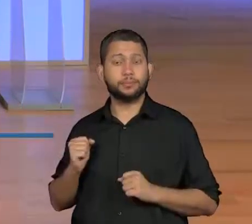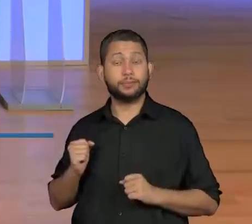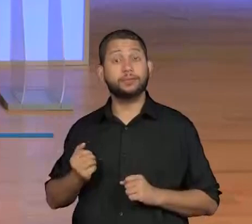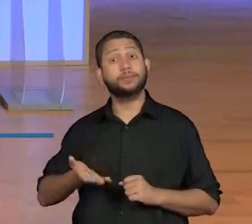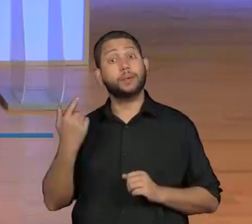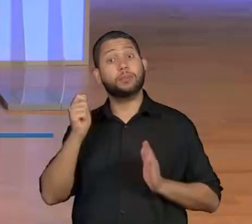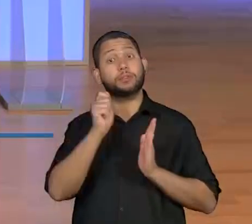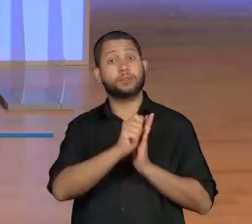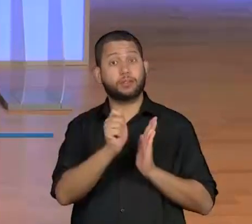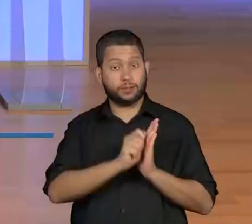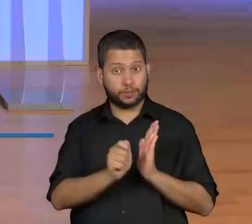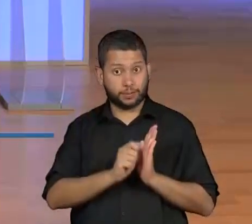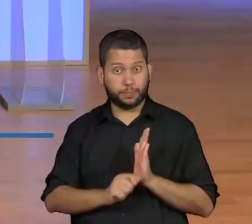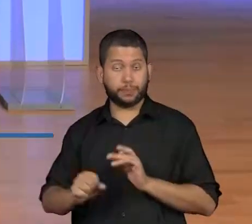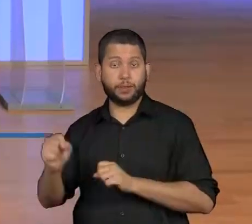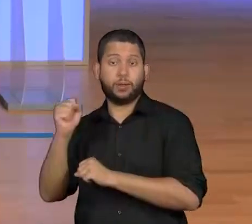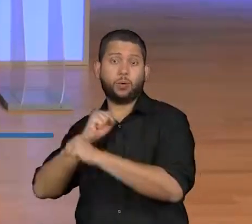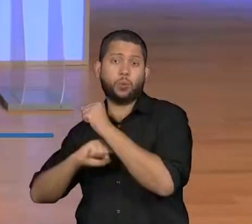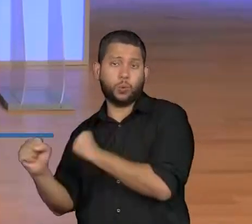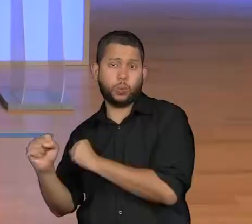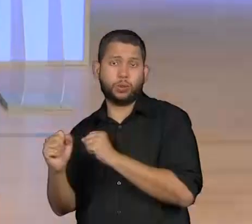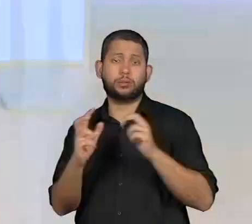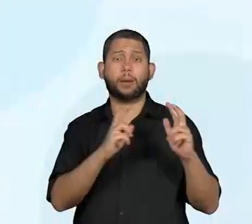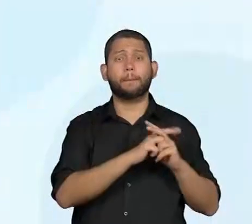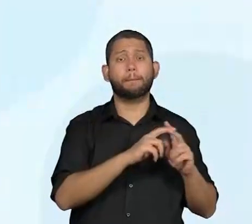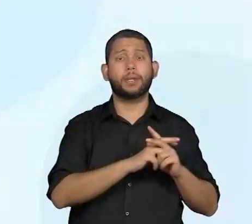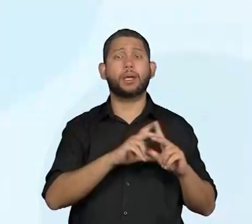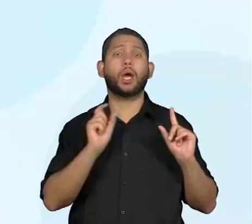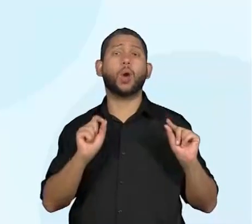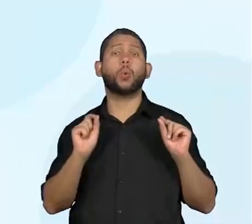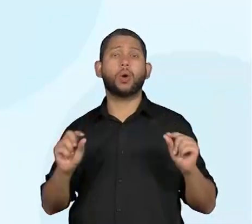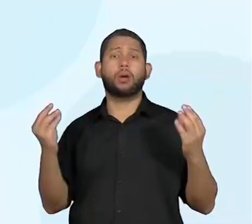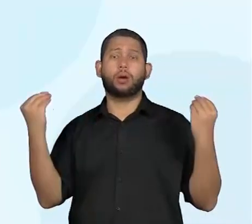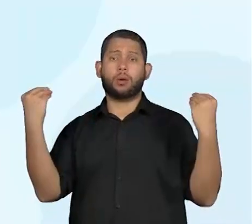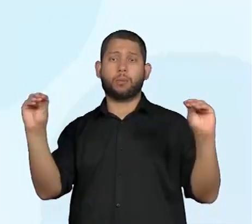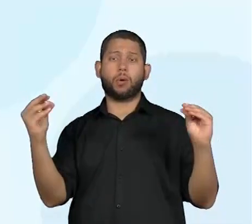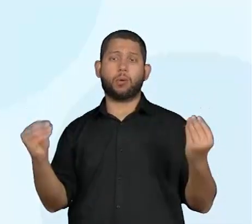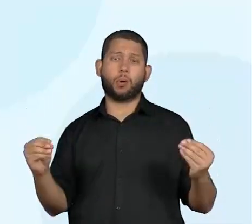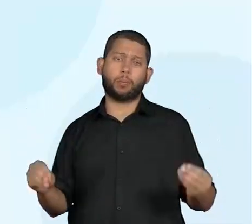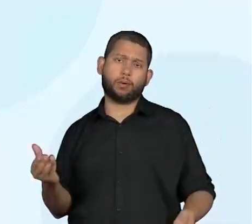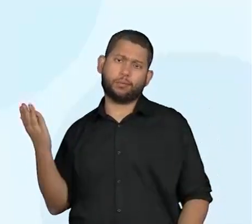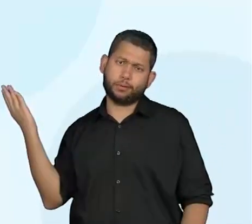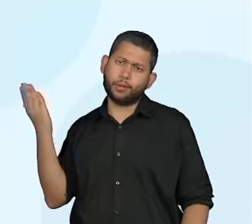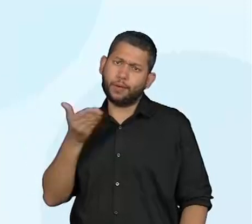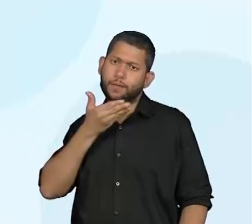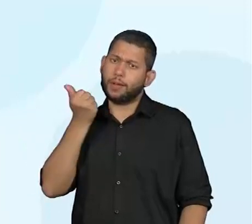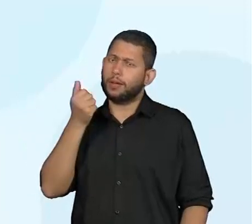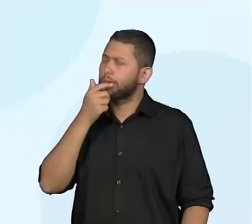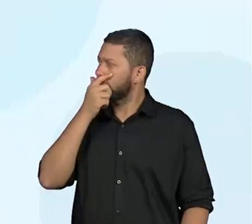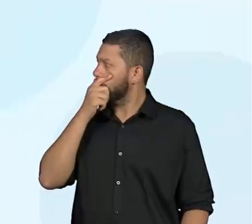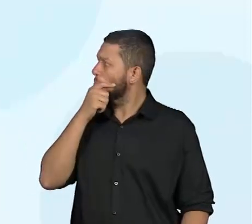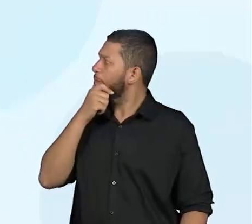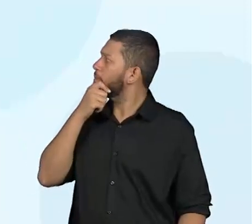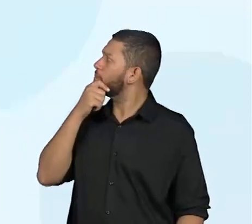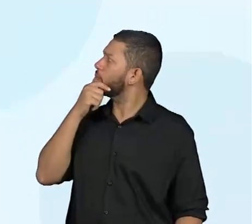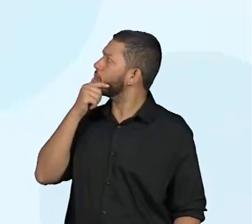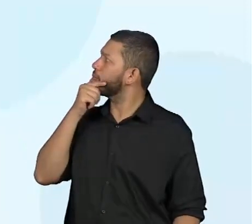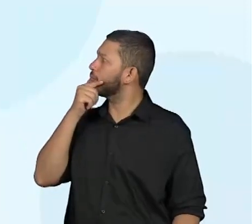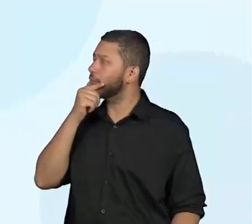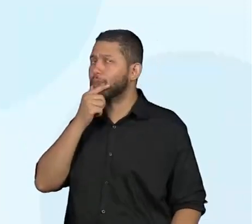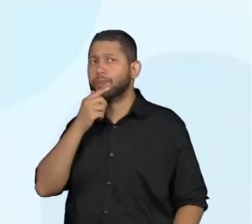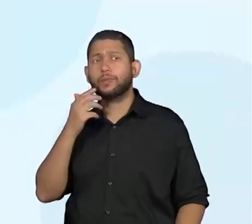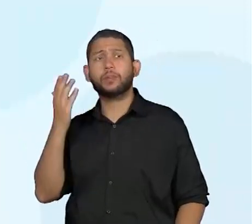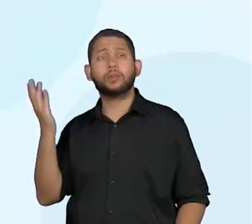escrever o que é briga e o que é luta. Esse tá fácil, porque são as imagens da tela anterior.